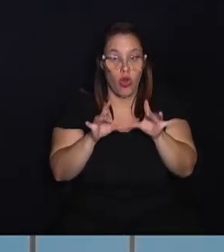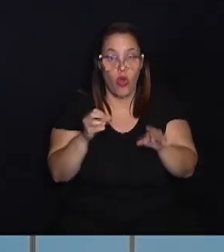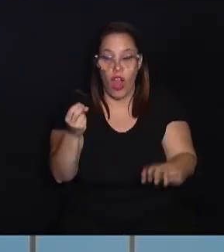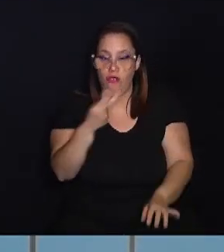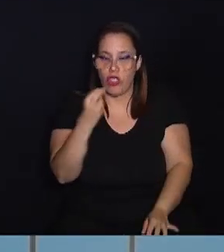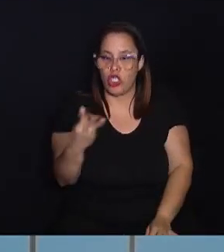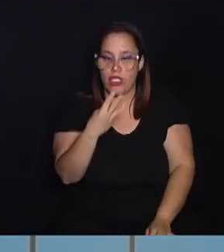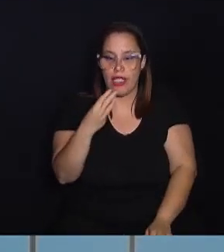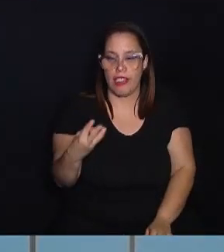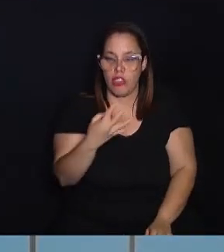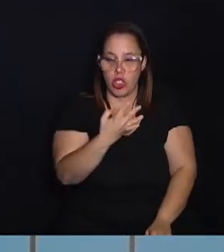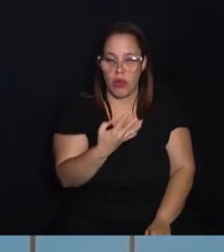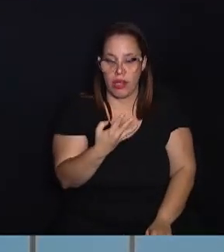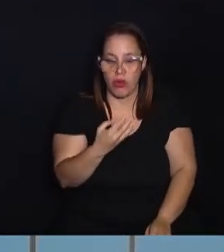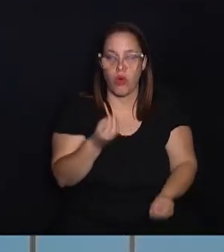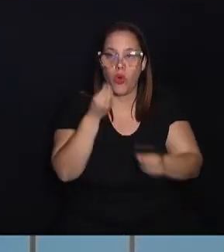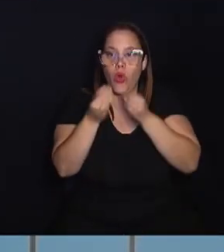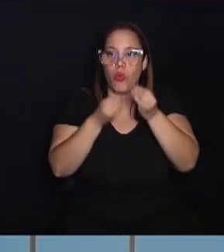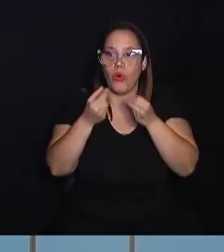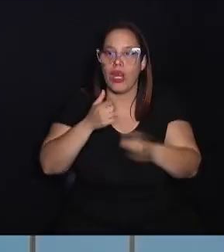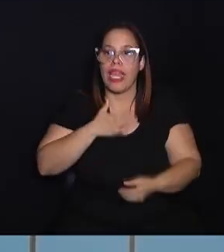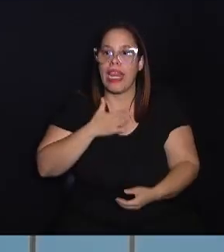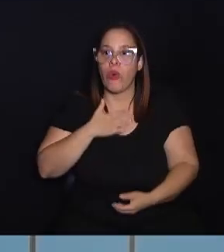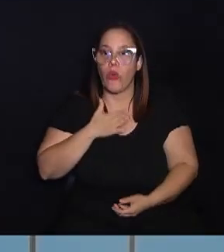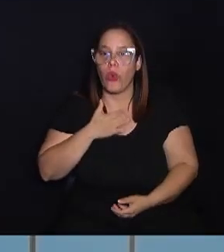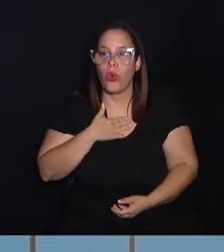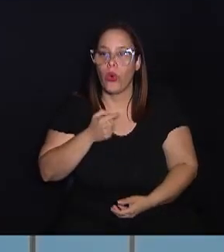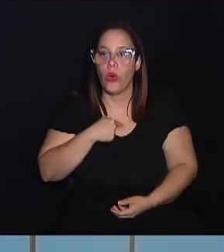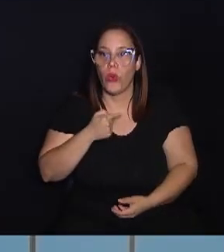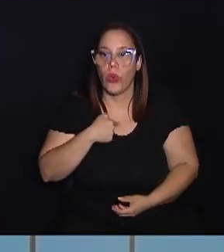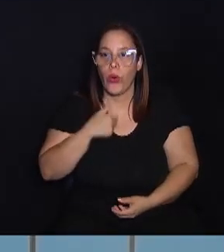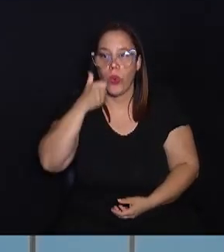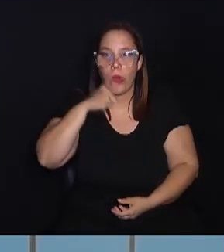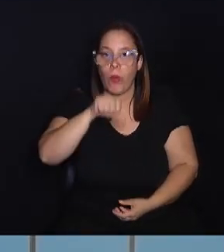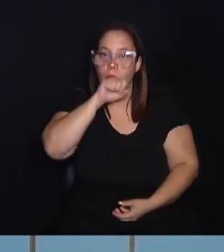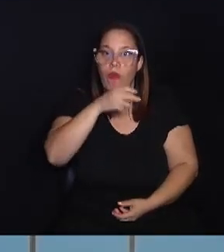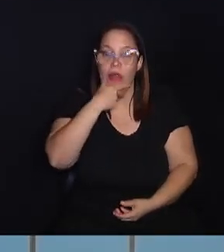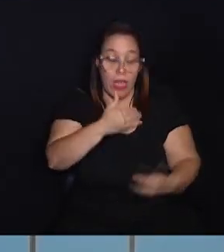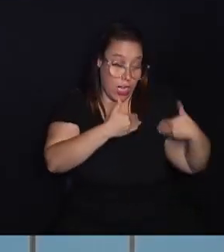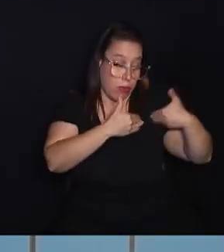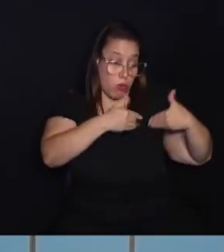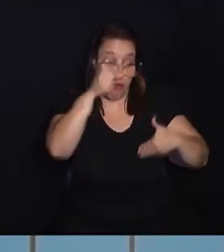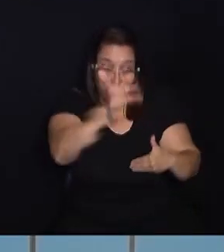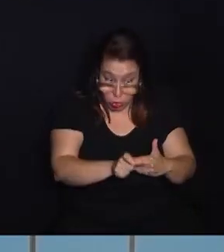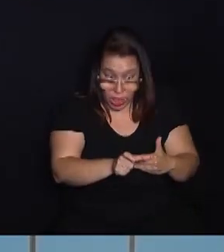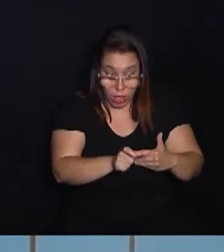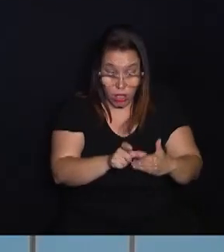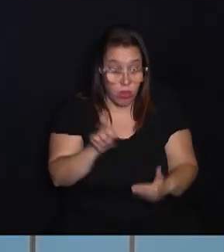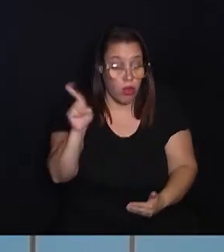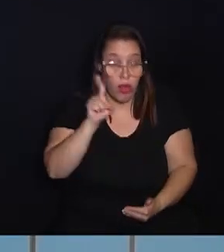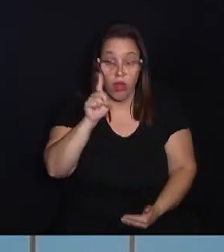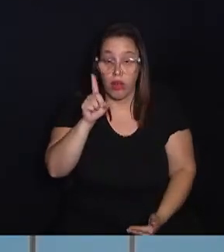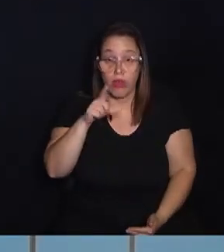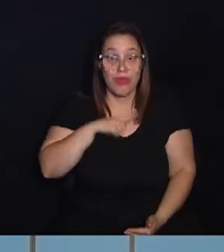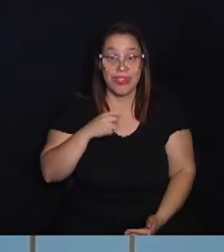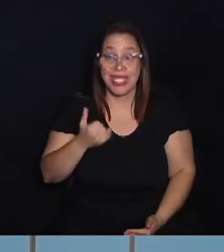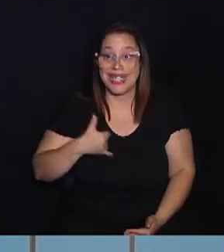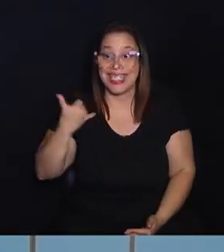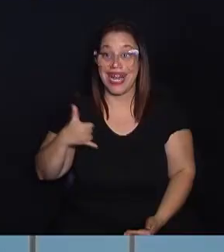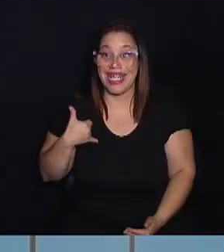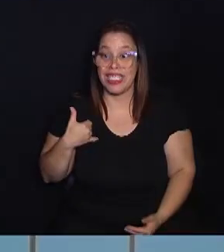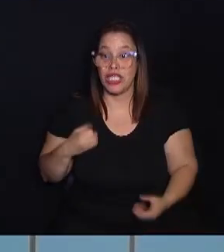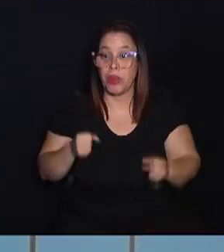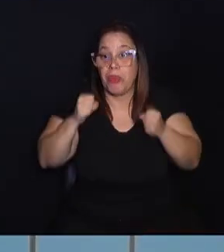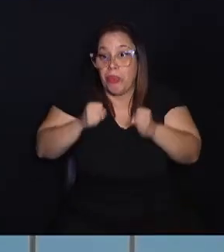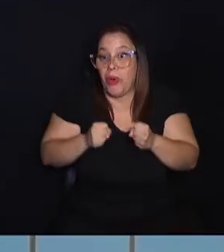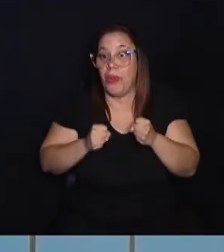23, 24 anos, como que eu, pai responsável por alguém que ainda não tem essa idade, posso